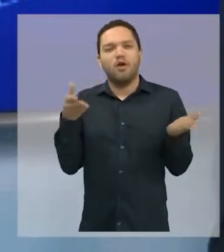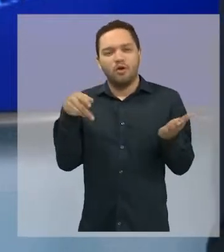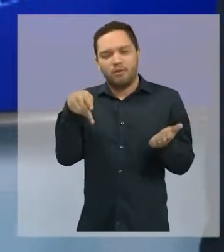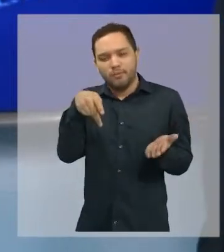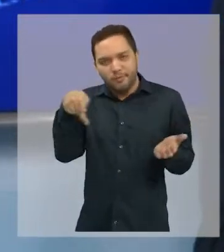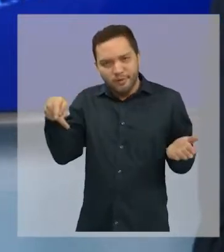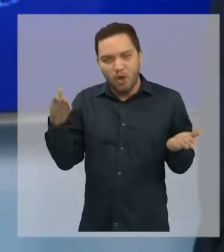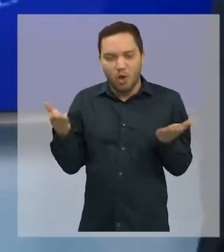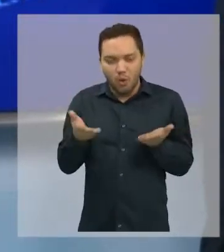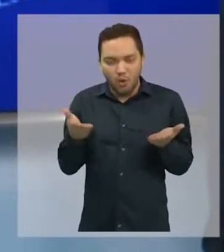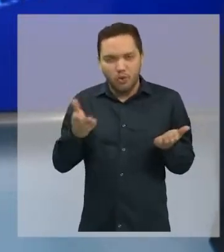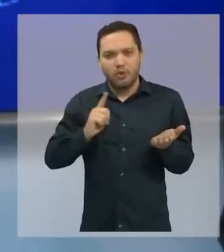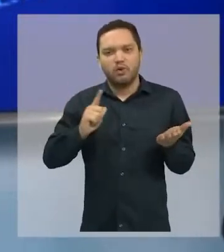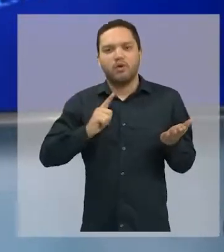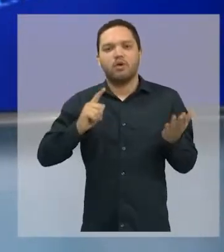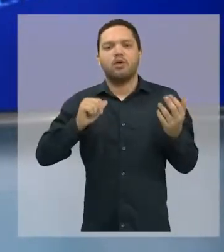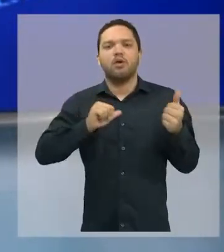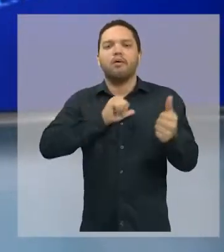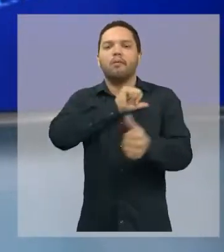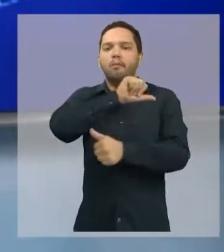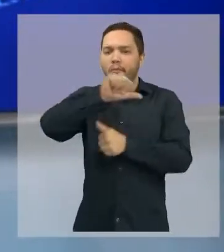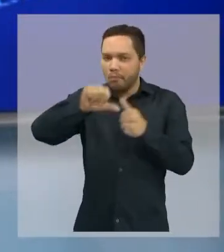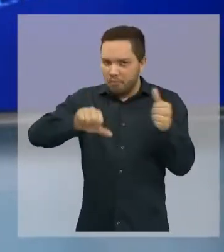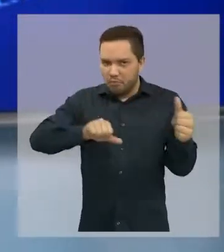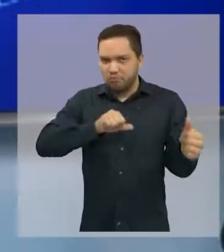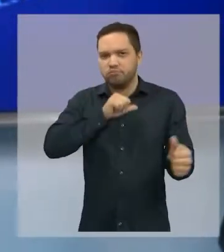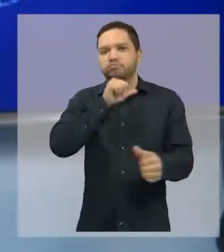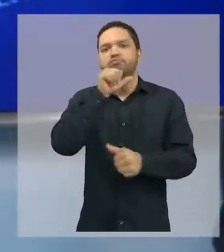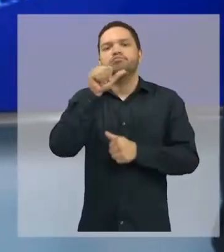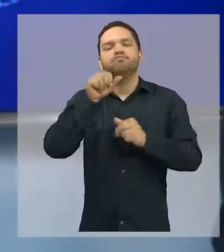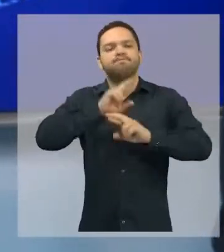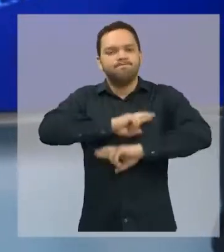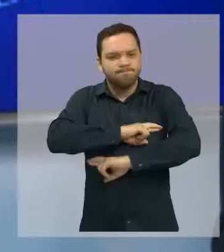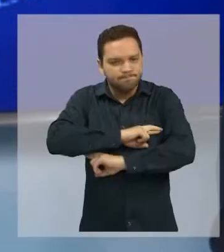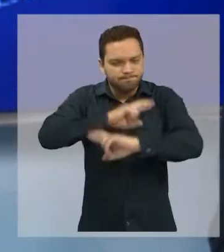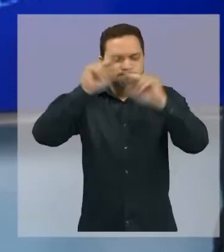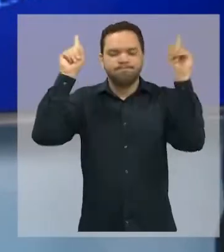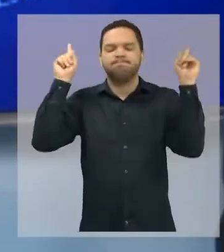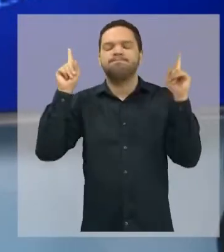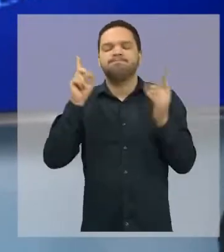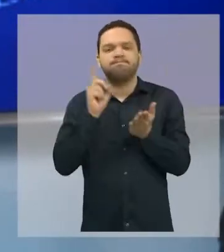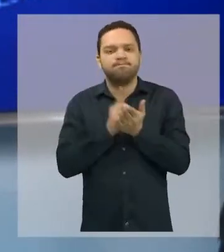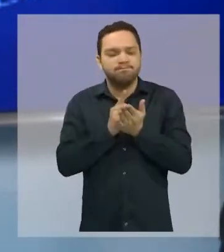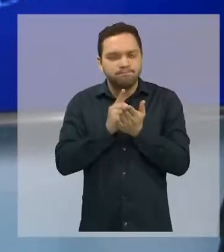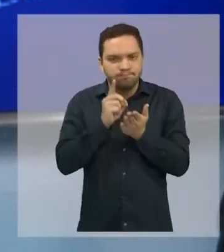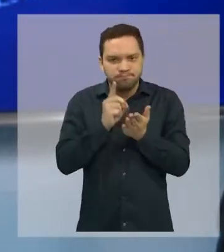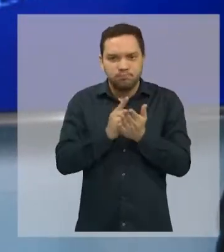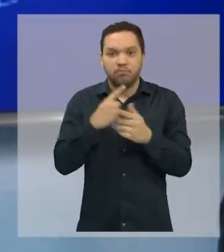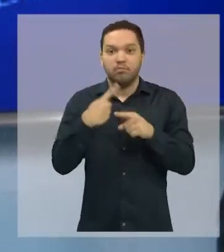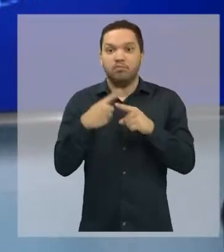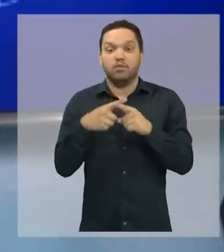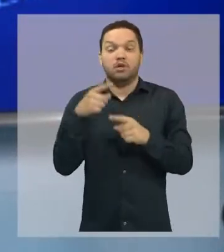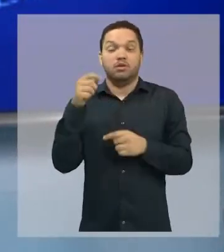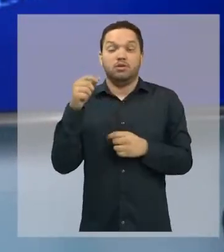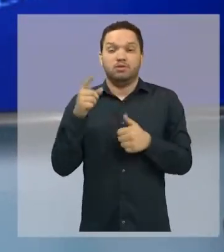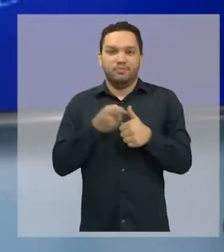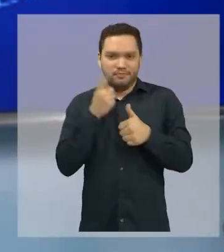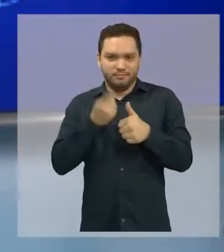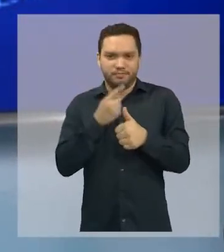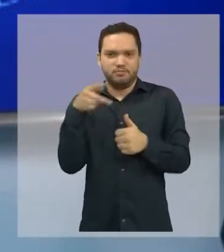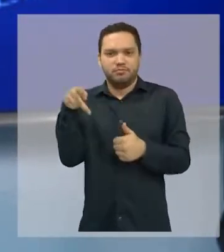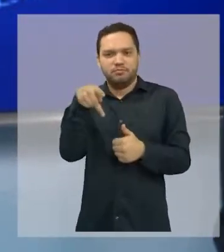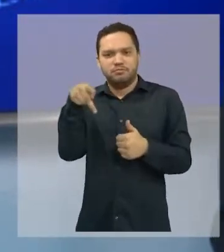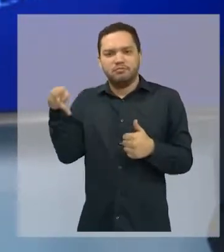governo, percebemos muito claramente uma mudança substantiva nestas relações. Primeiro, porque o presidente